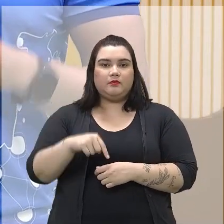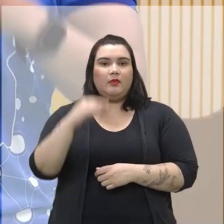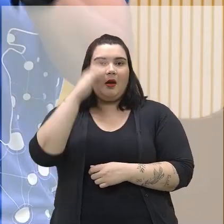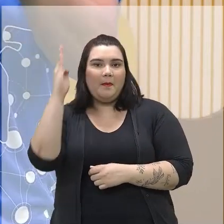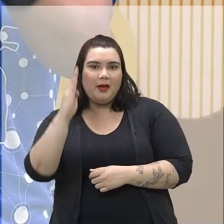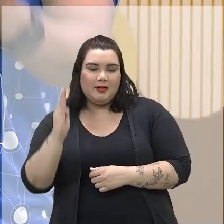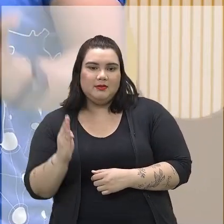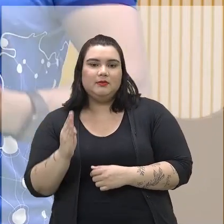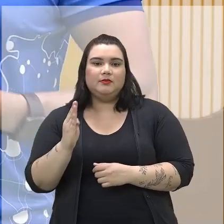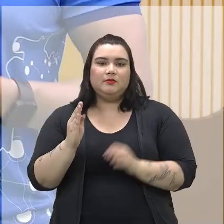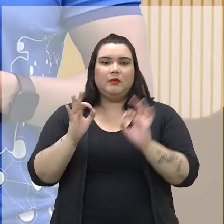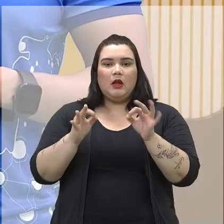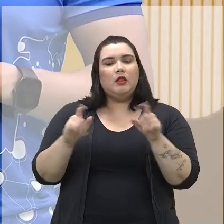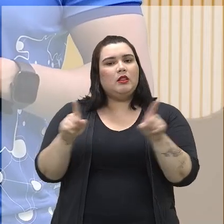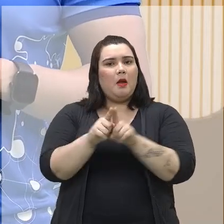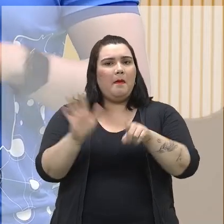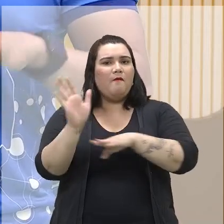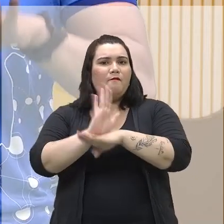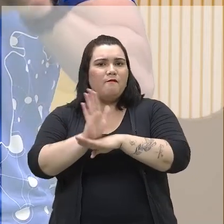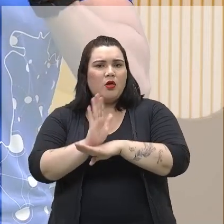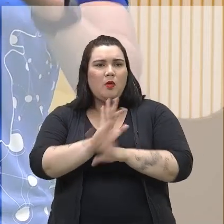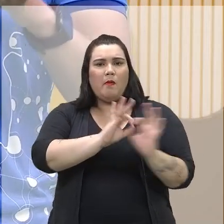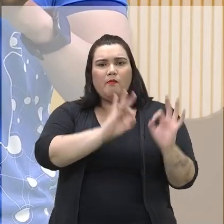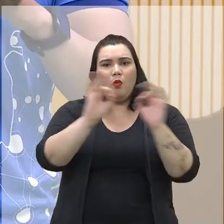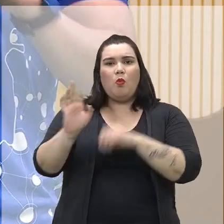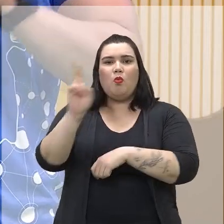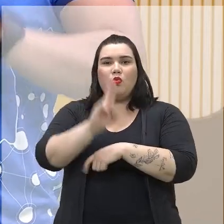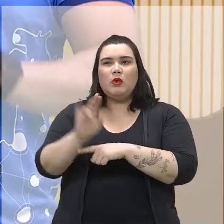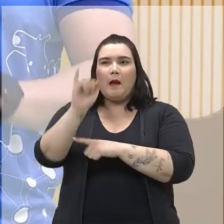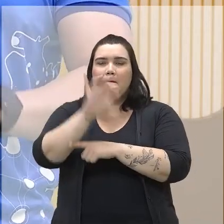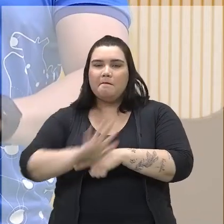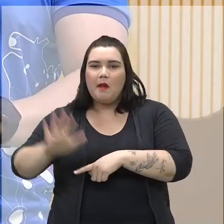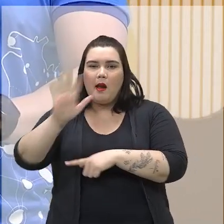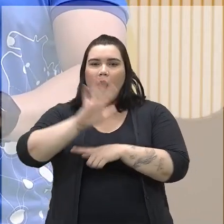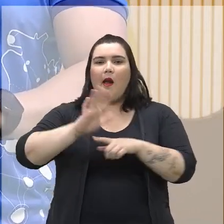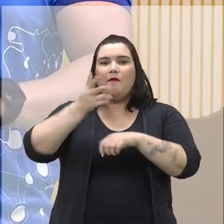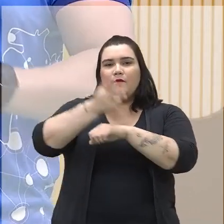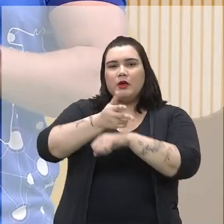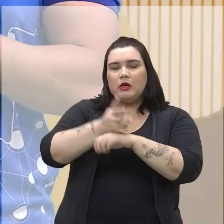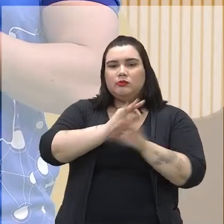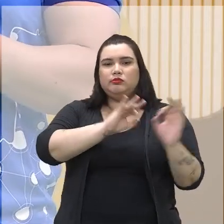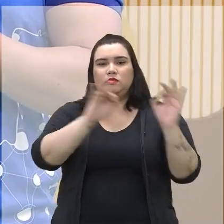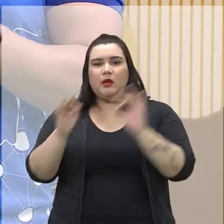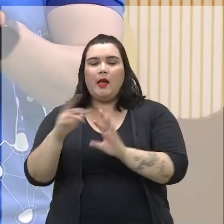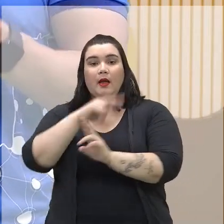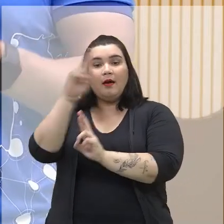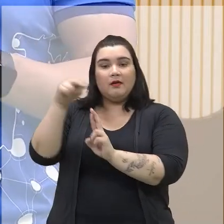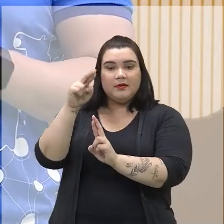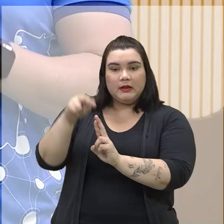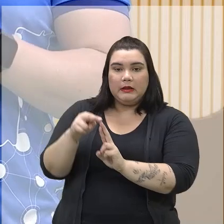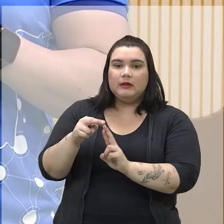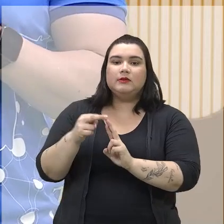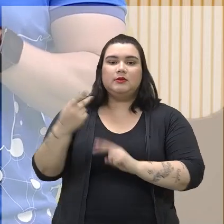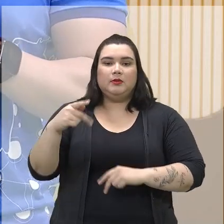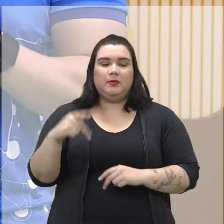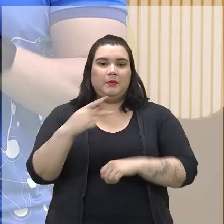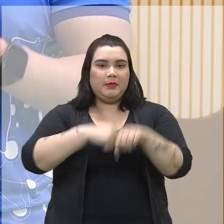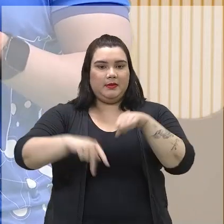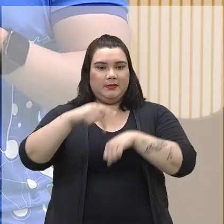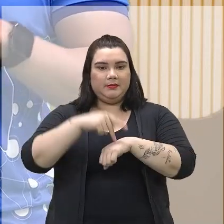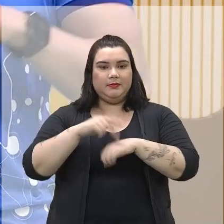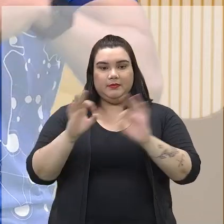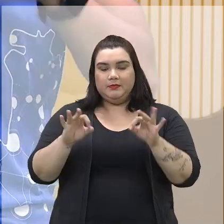Brasil. Inclusive, os filmes utilizam, né, a imagem do Cristo Redentor para fazer alguma alusão ou alguma referência ao nosso